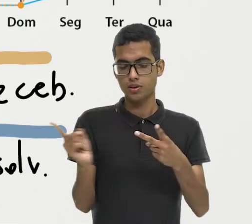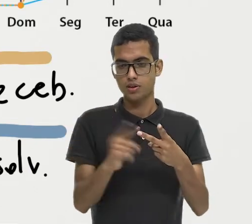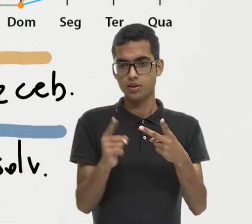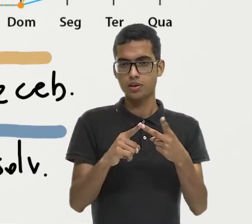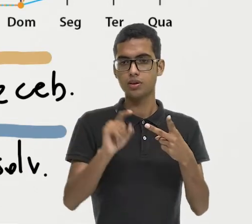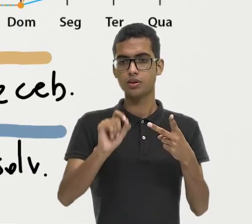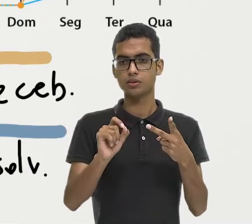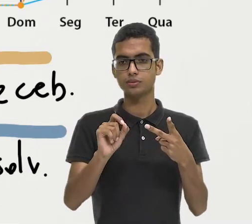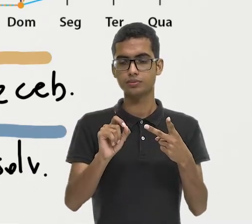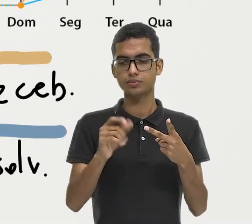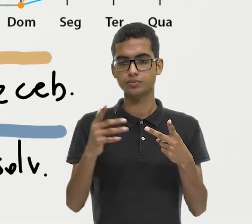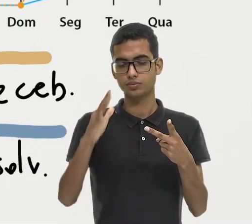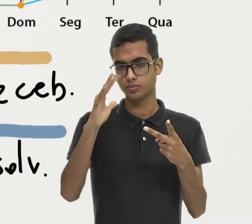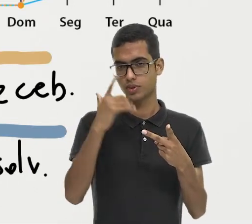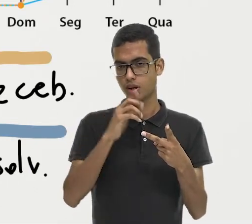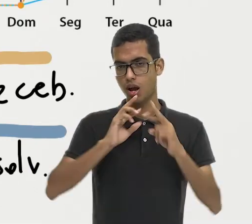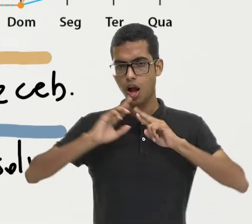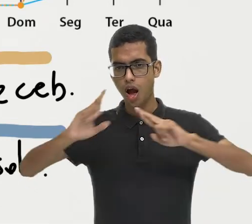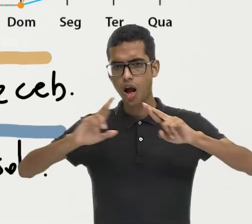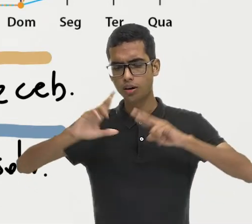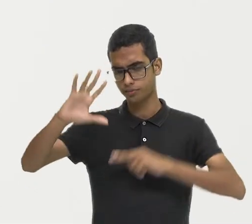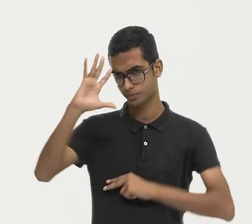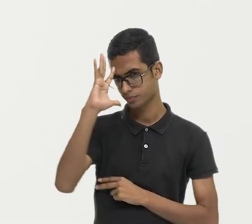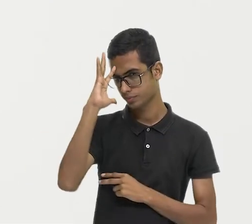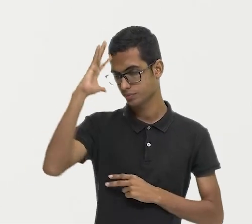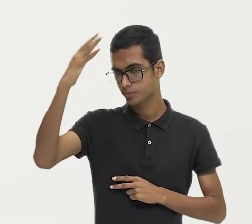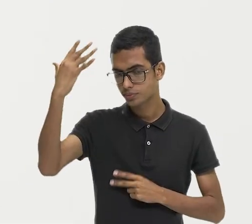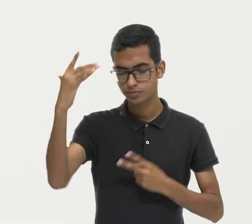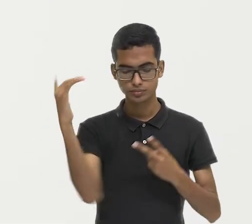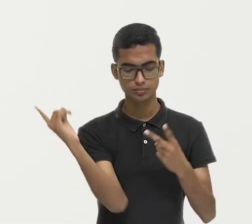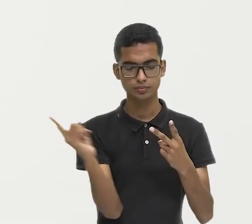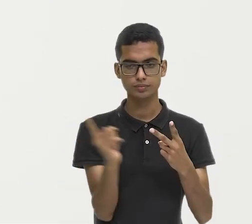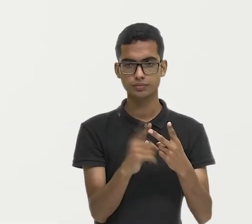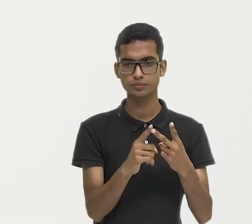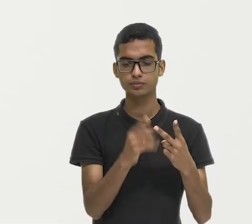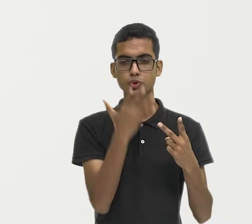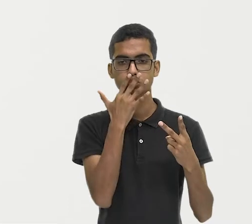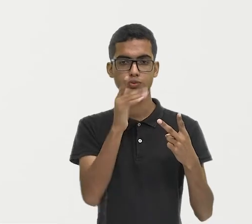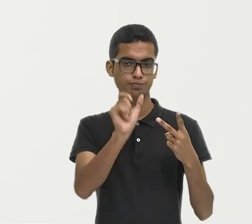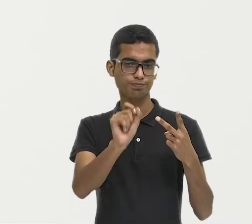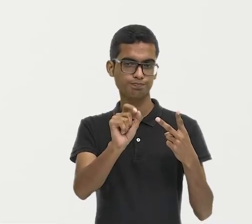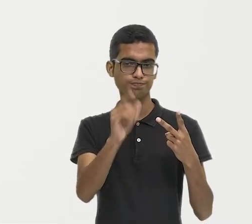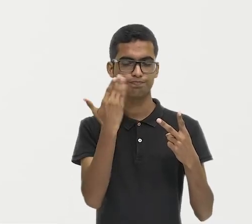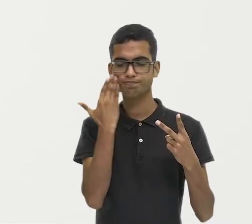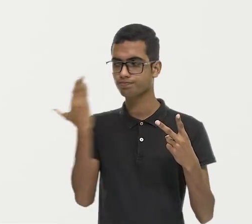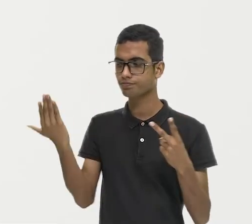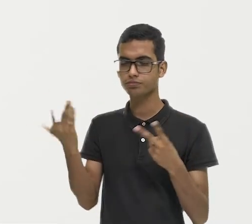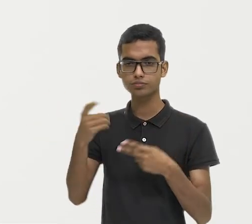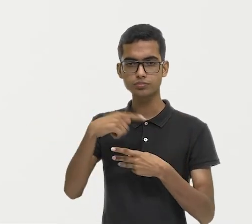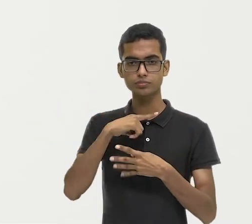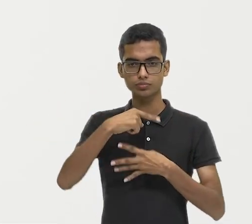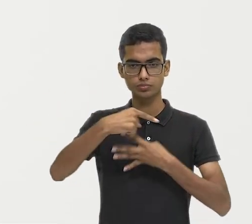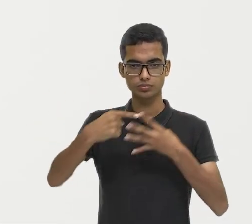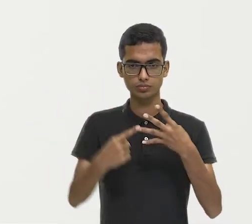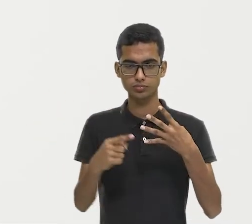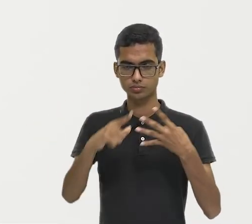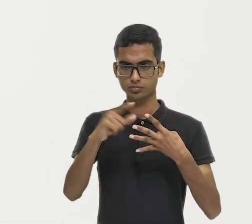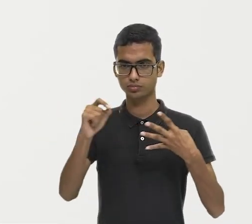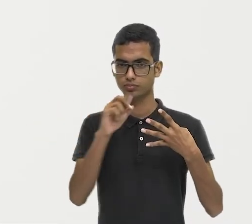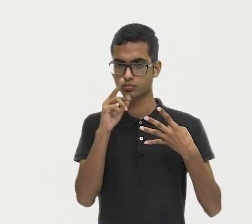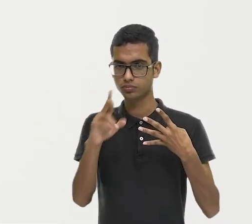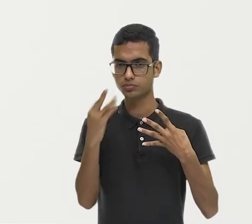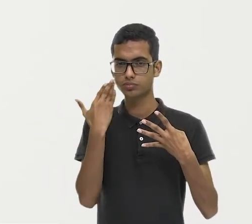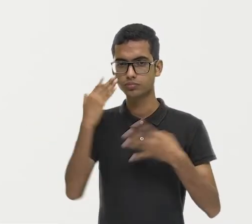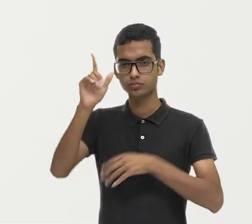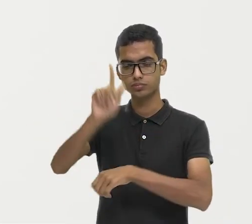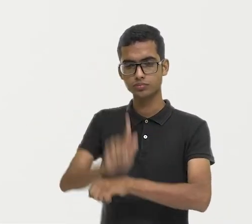aqui? Como é que a gente faz para resolver essa questão? Em seguida, nós temos aí 4 opções de resposta, ou